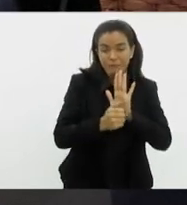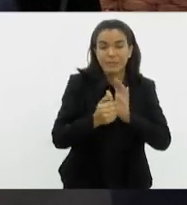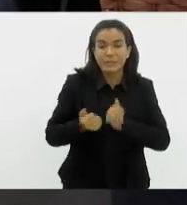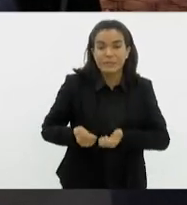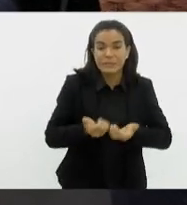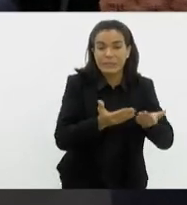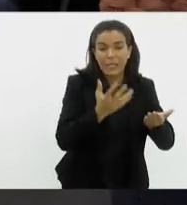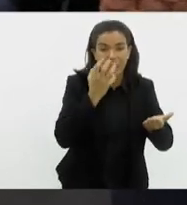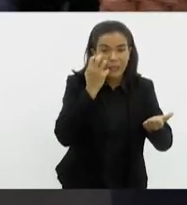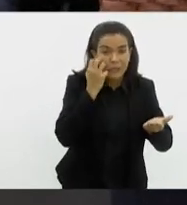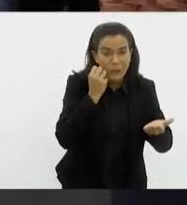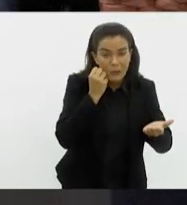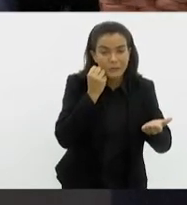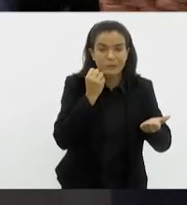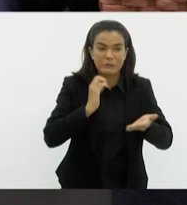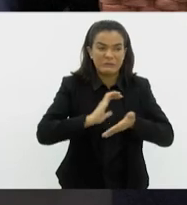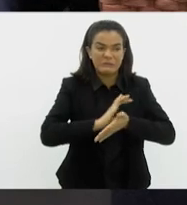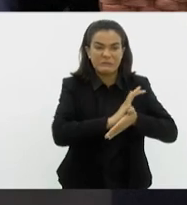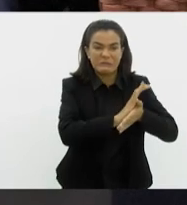adoção.